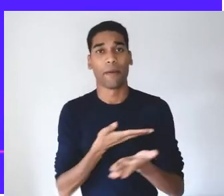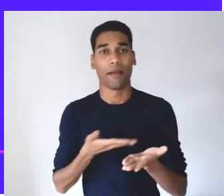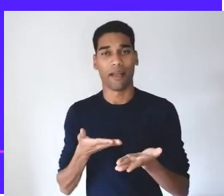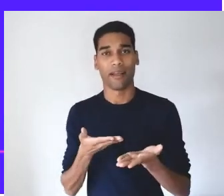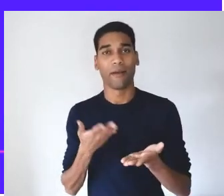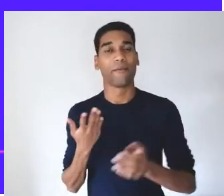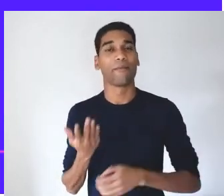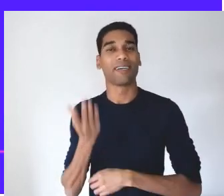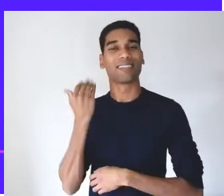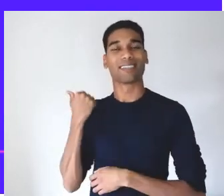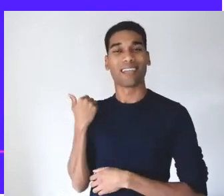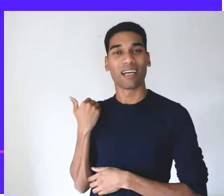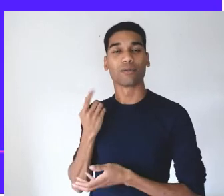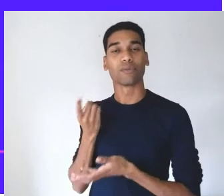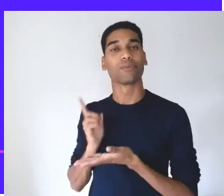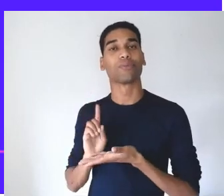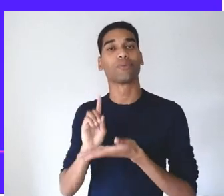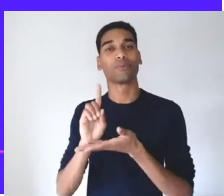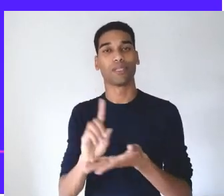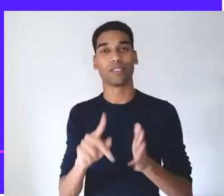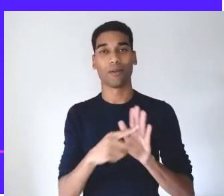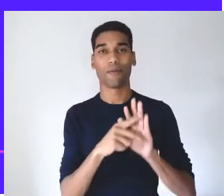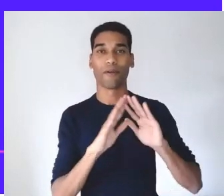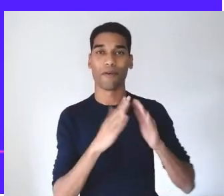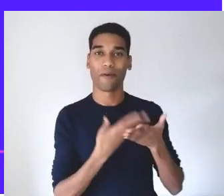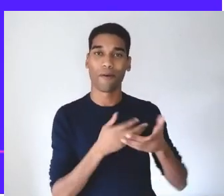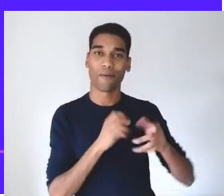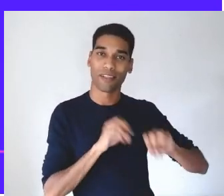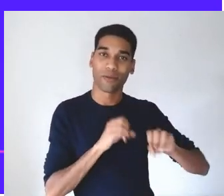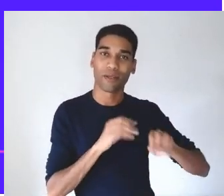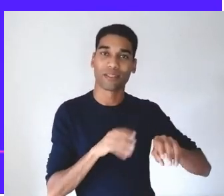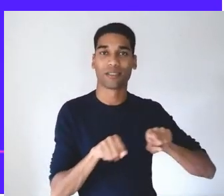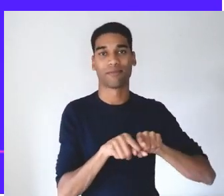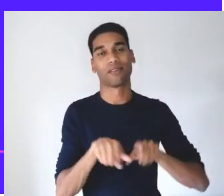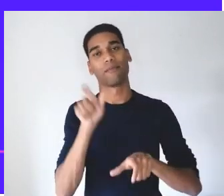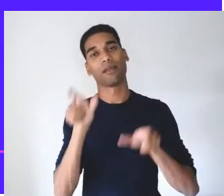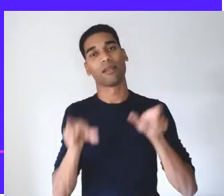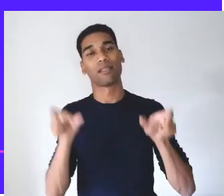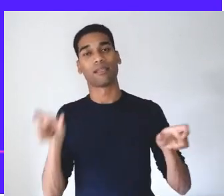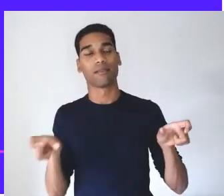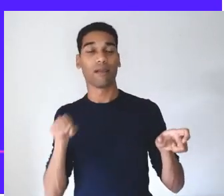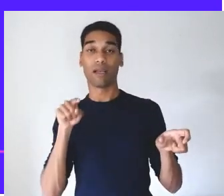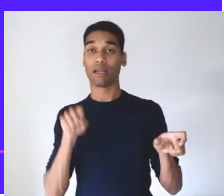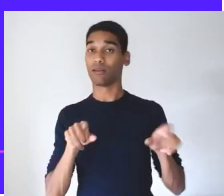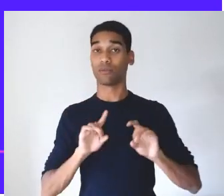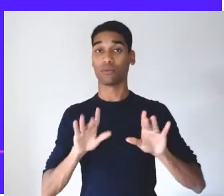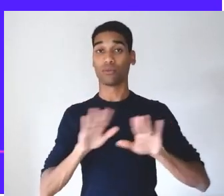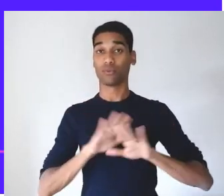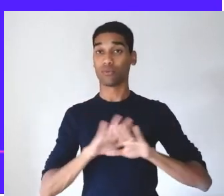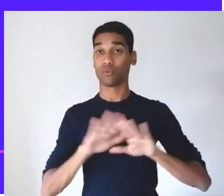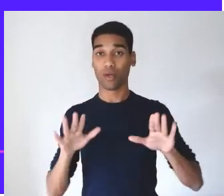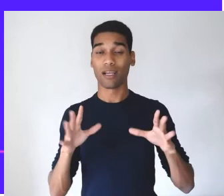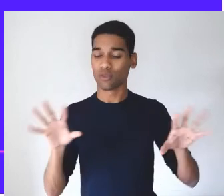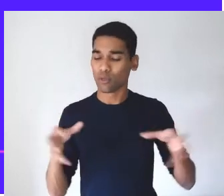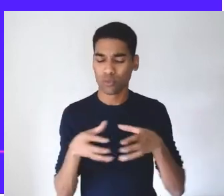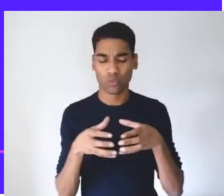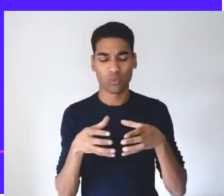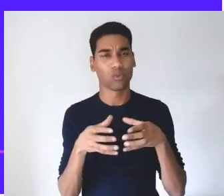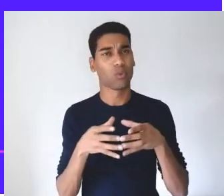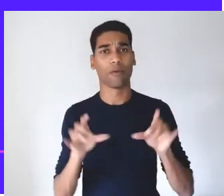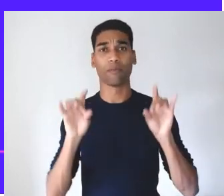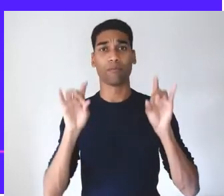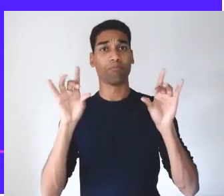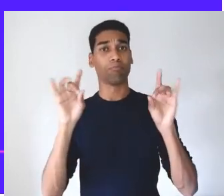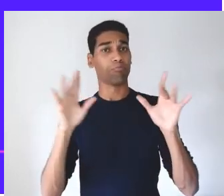da educação e das pessoas, enfim, era decidido ali, né? Por aqueles grupos super privilegiados e os